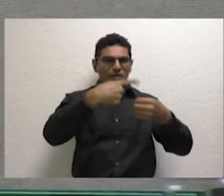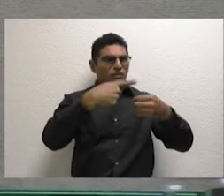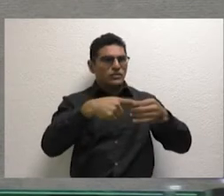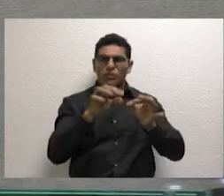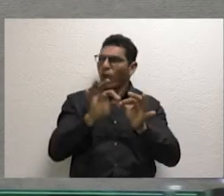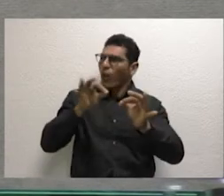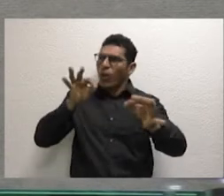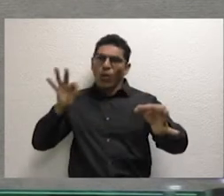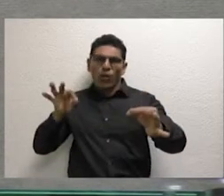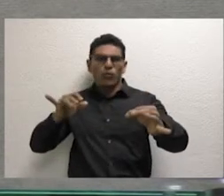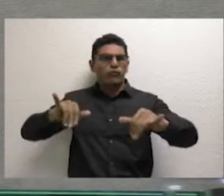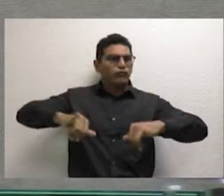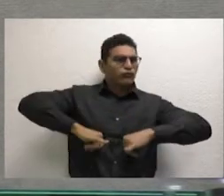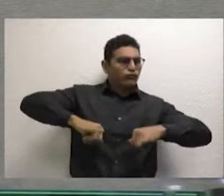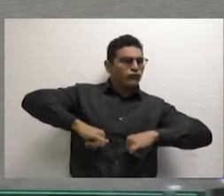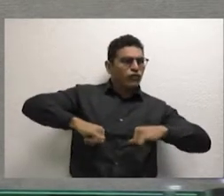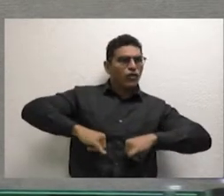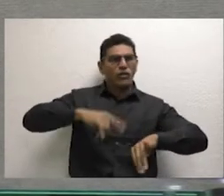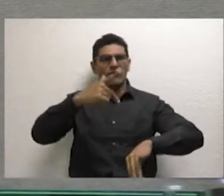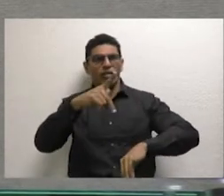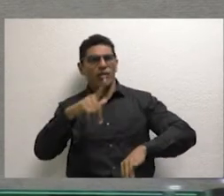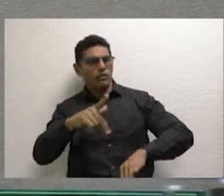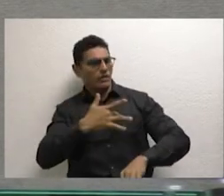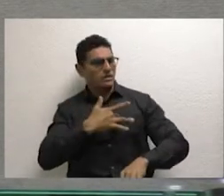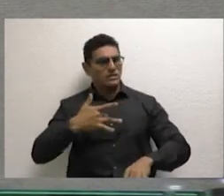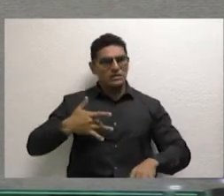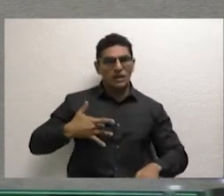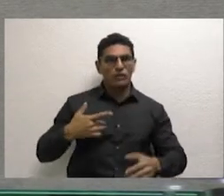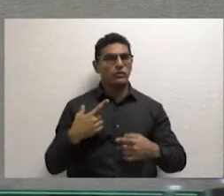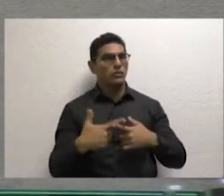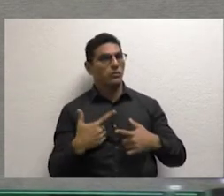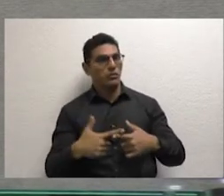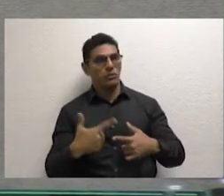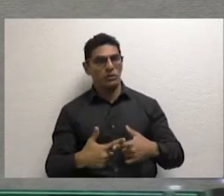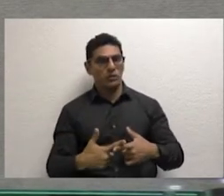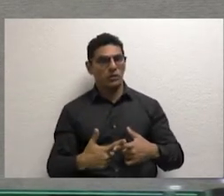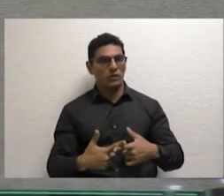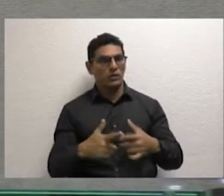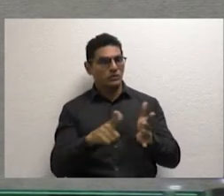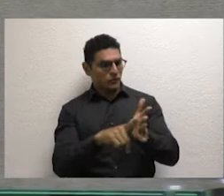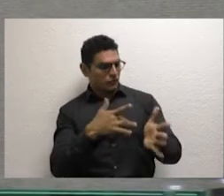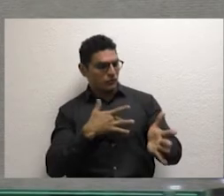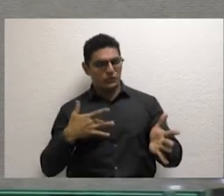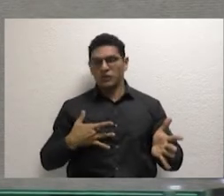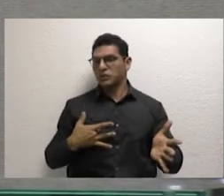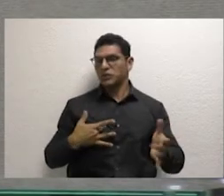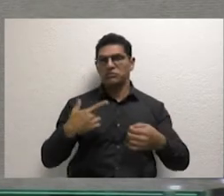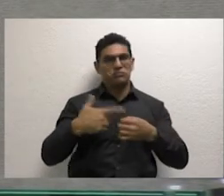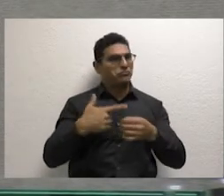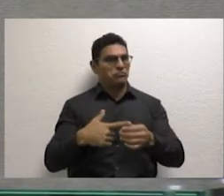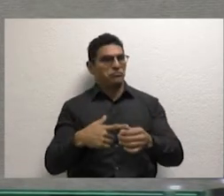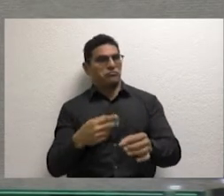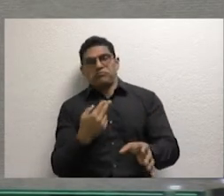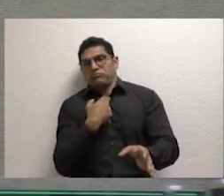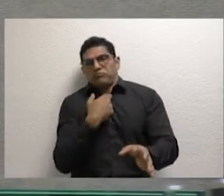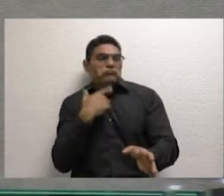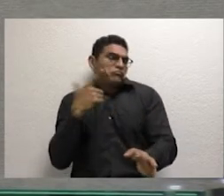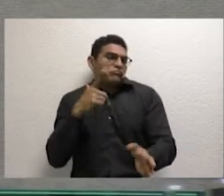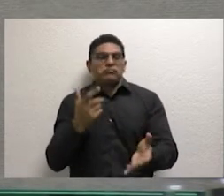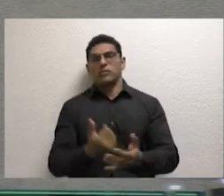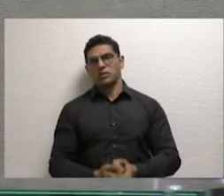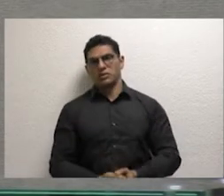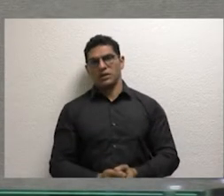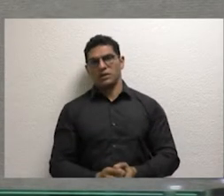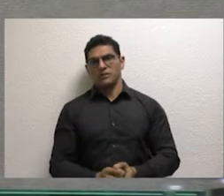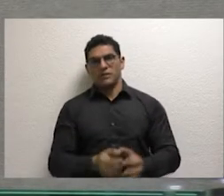porque além de não ter acesso a saúde porque o plano de saúde não dá para ser utilizado no interior além de estar isolado ele